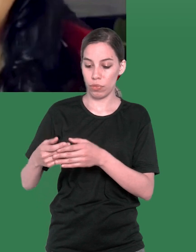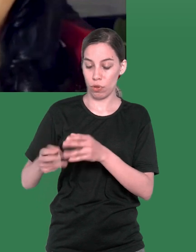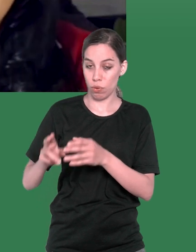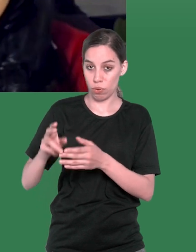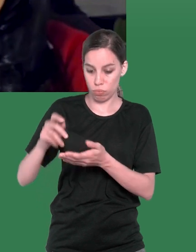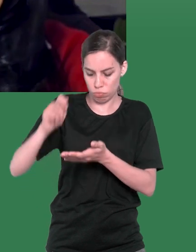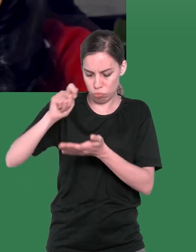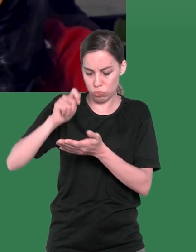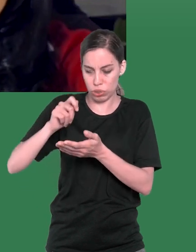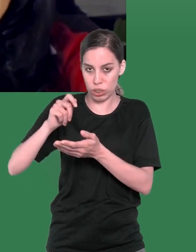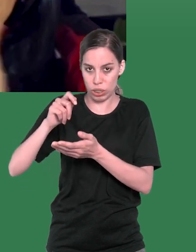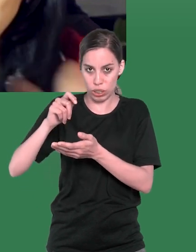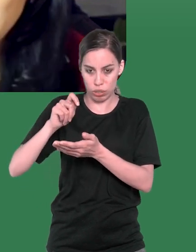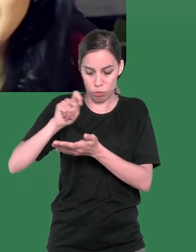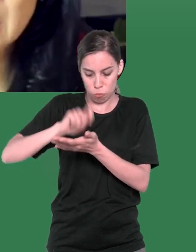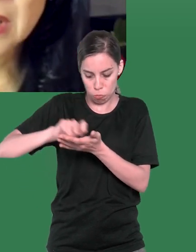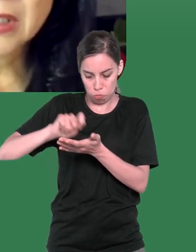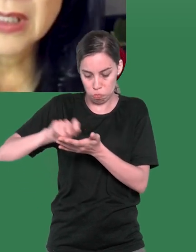registro,